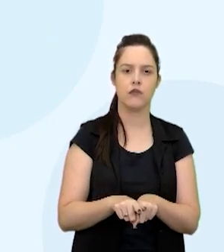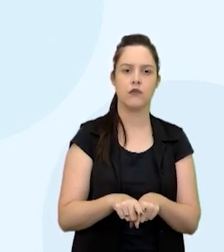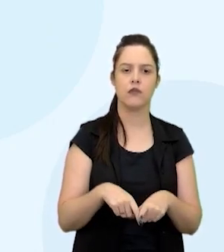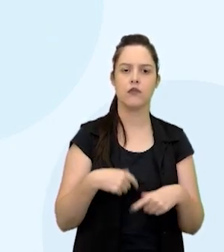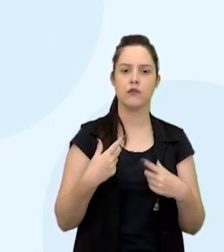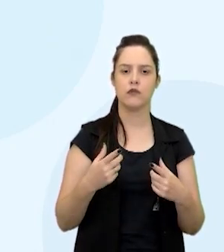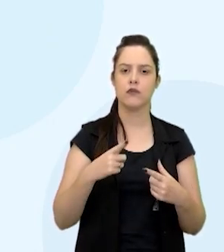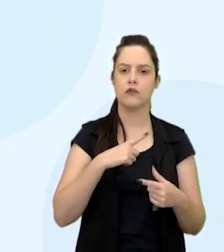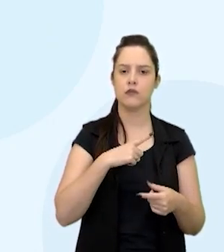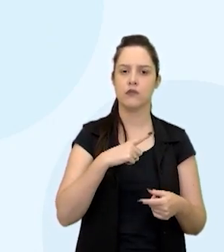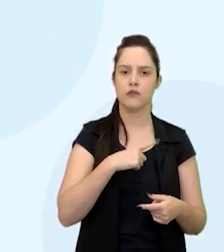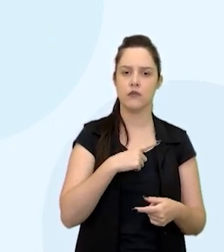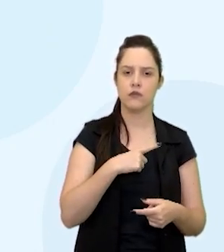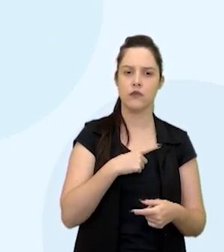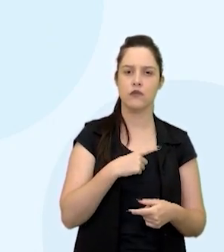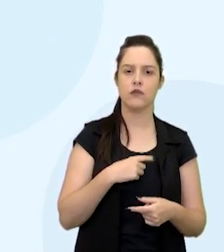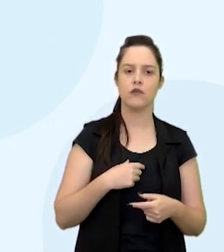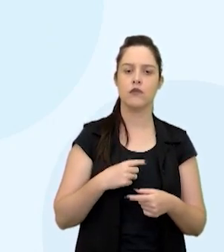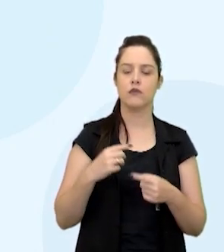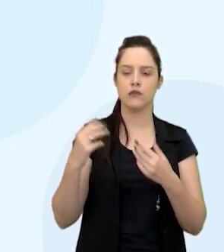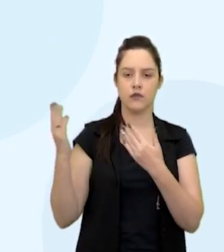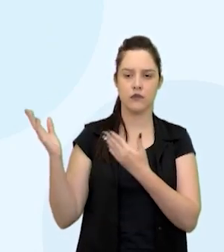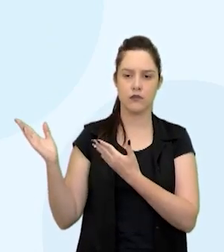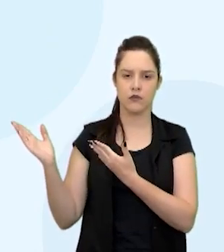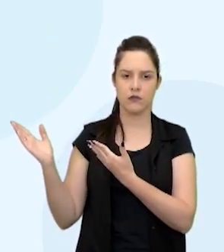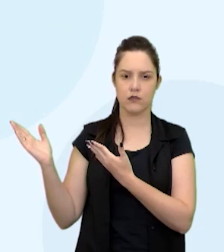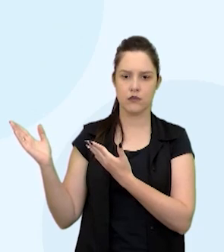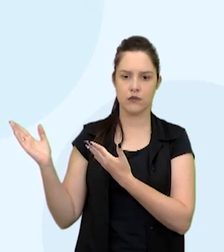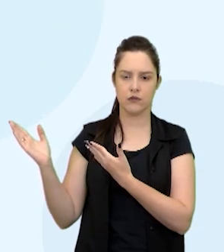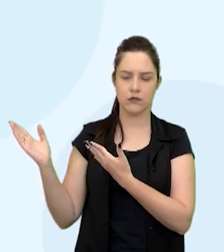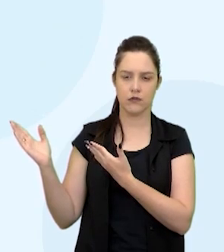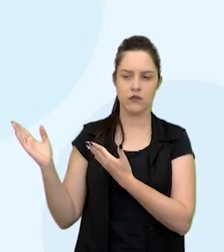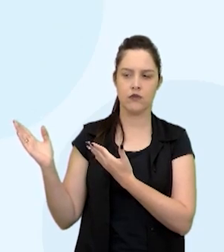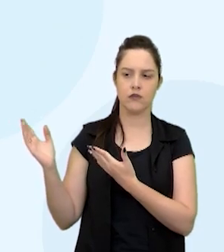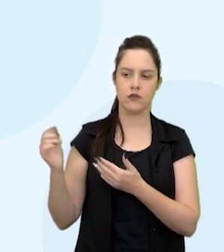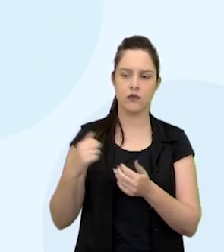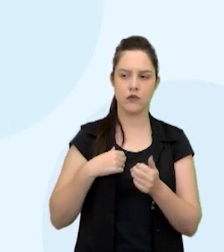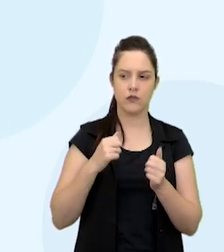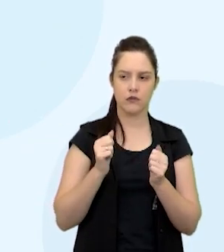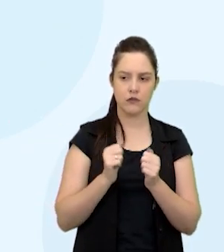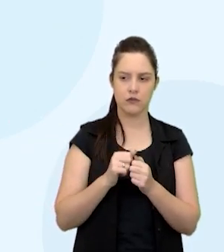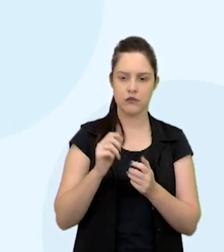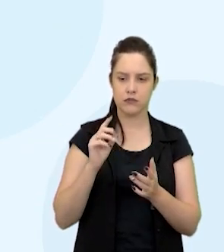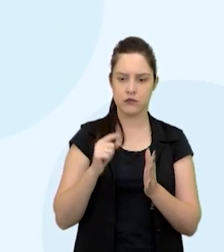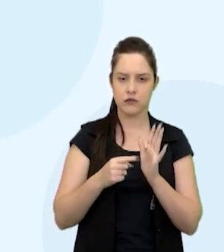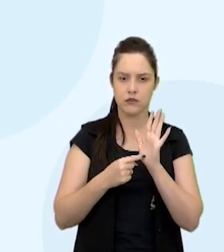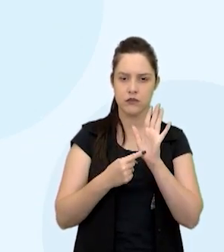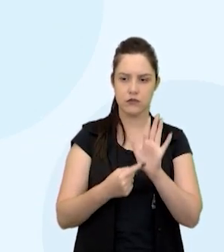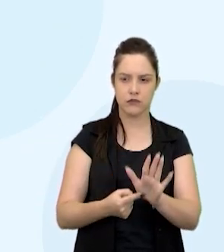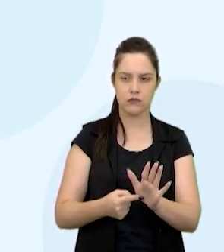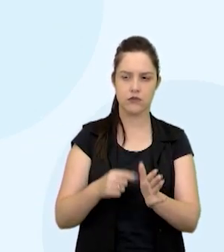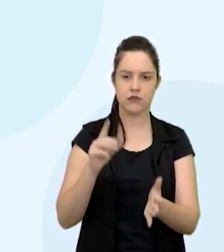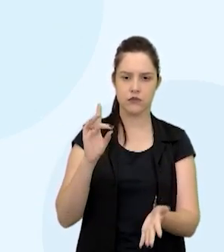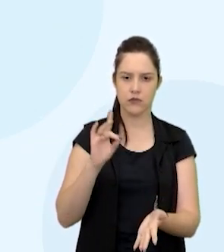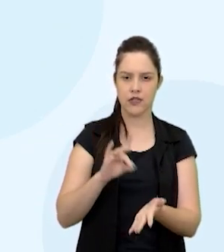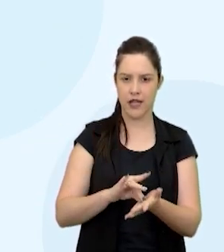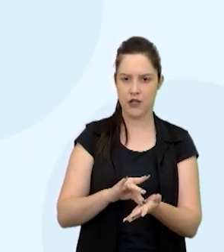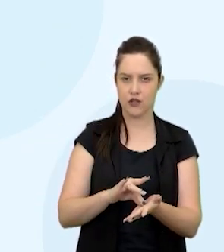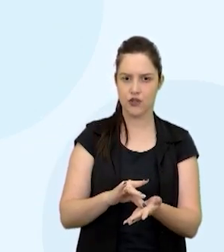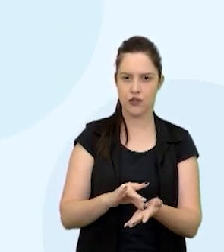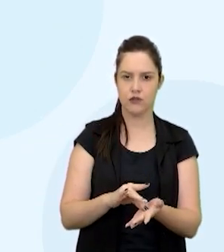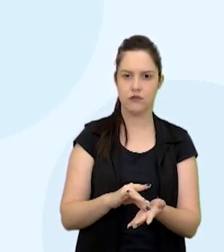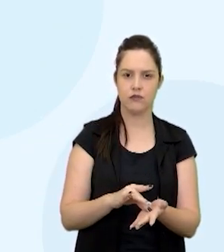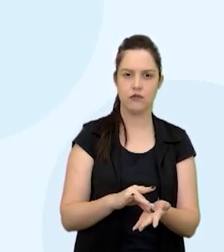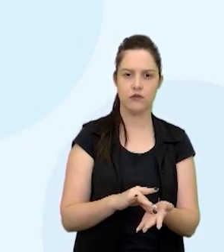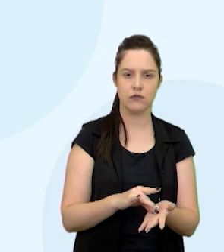informal? Então, ele tem uma preocupação em parecer com o realismo, né? Uma representação fiel da realidade, né? Ou não? Tá